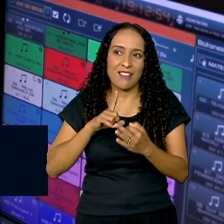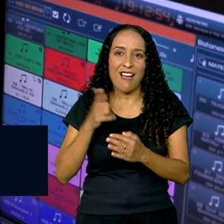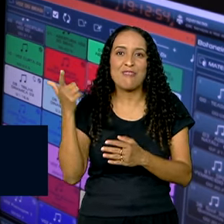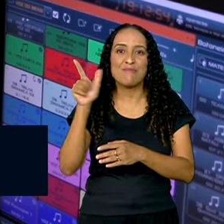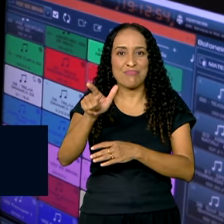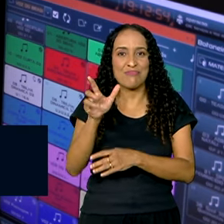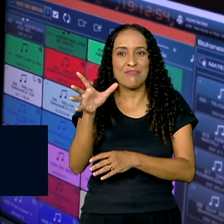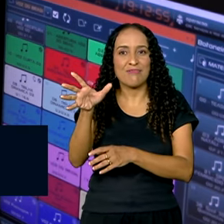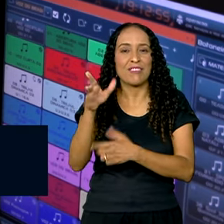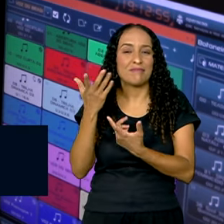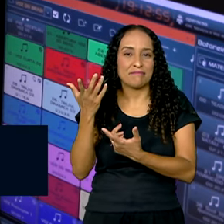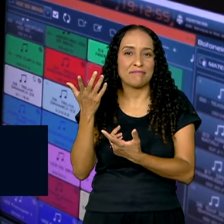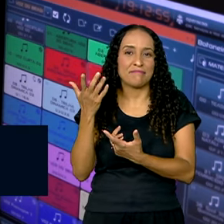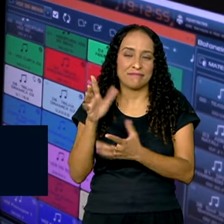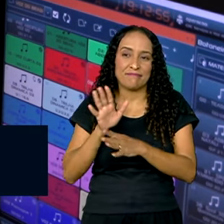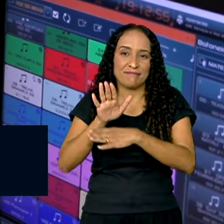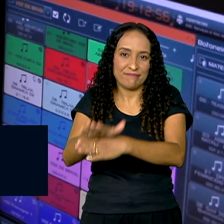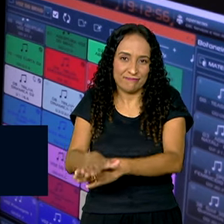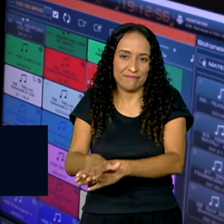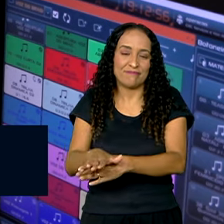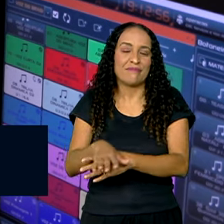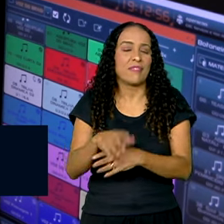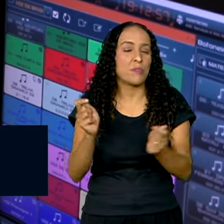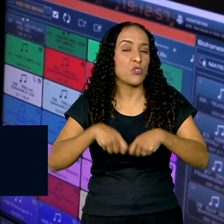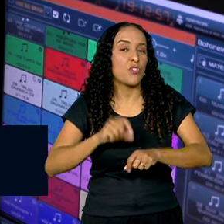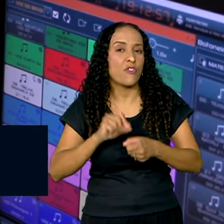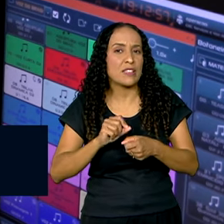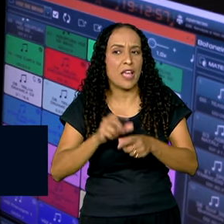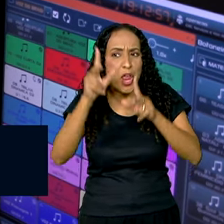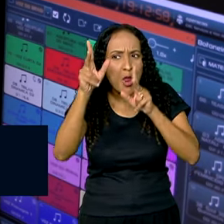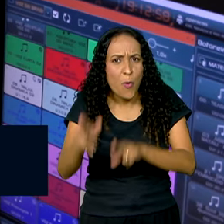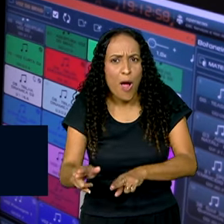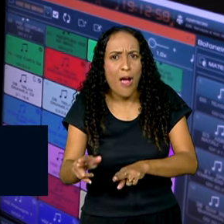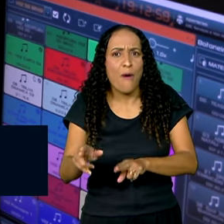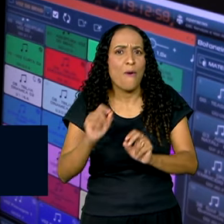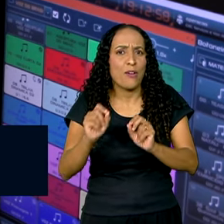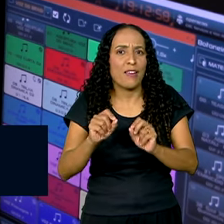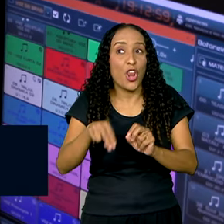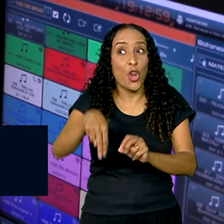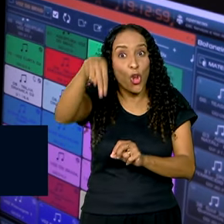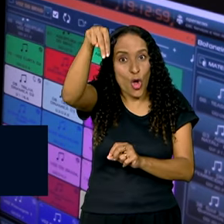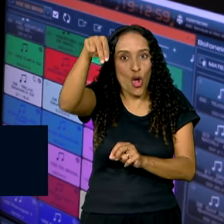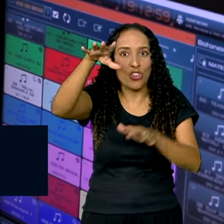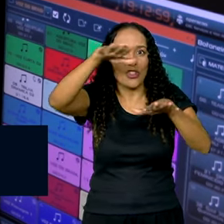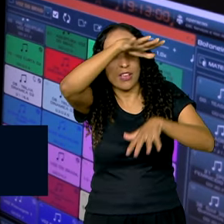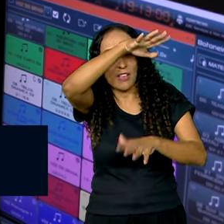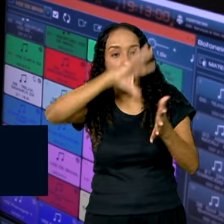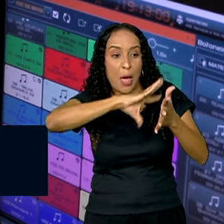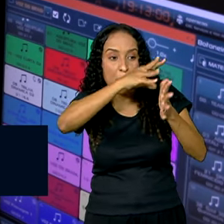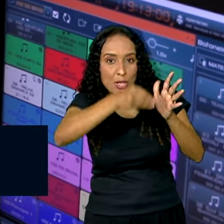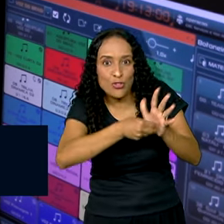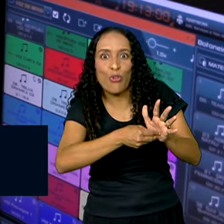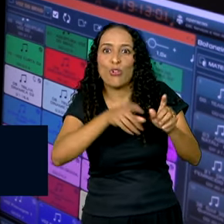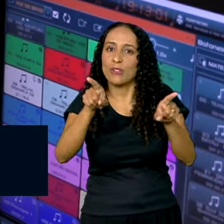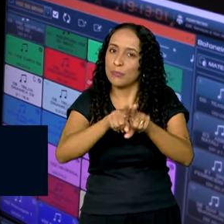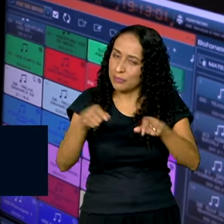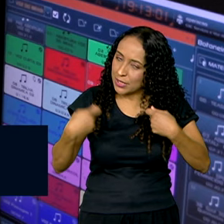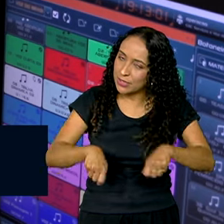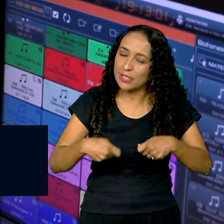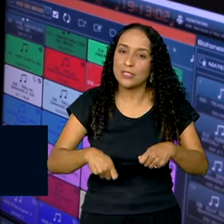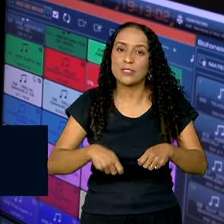alcançadas e a ideia é que a gente possa fazer esse mesmo exercício no Norte na Amazônia que a gente precisa muito aí falar de